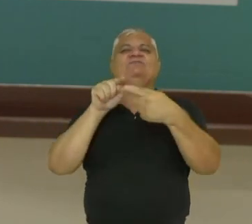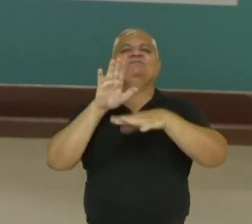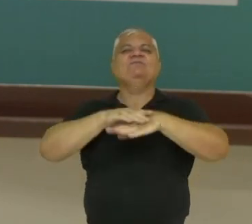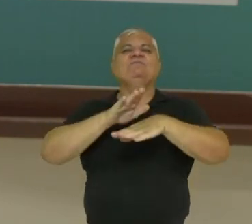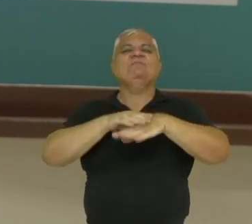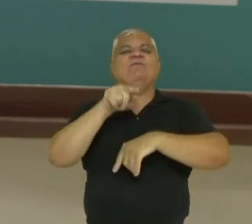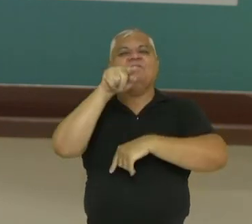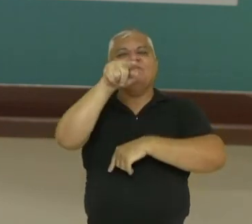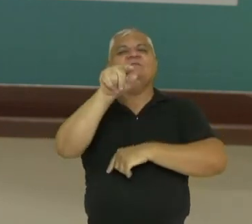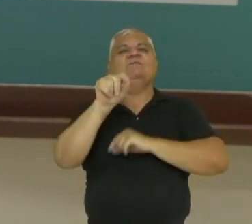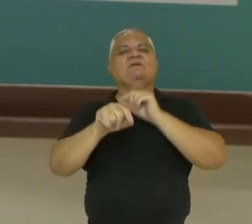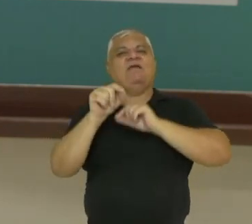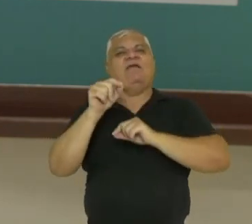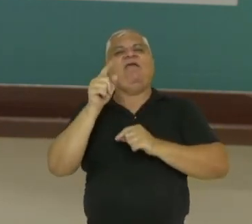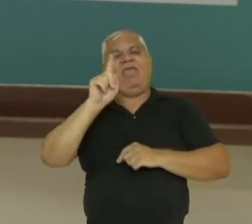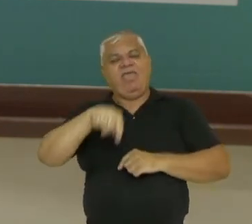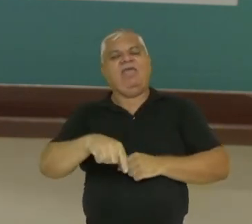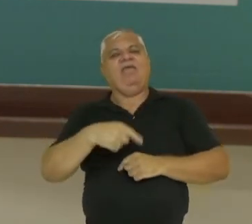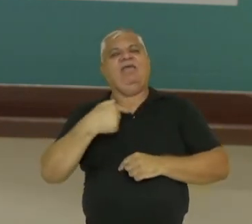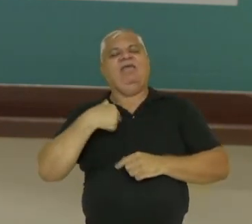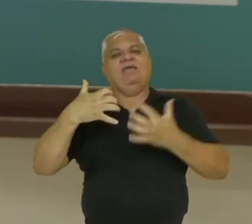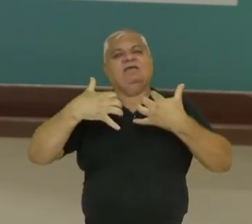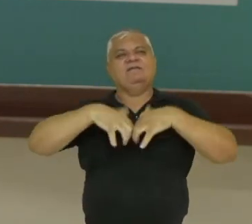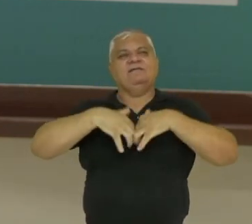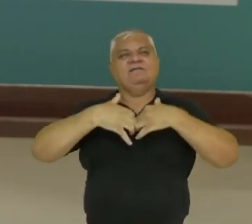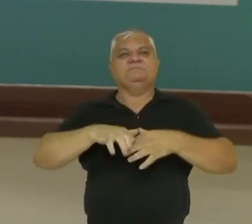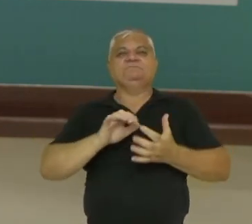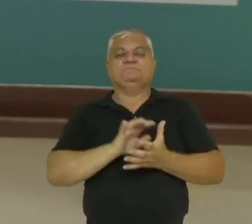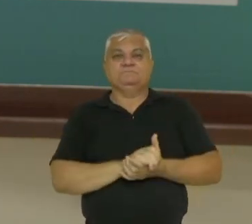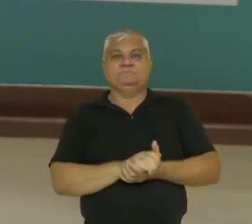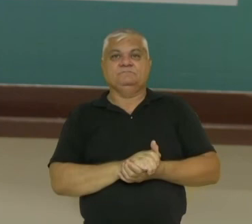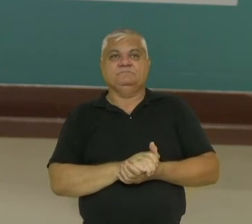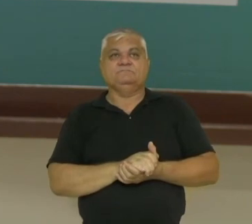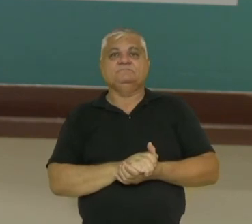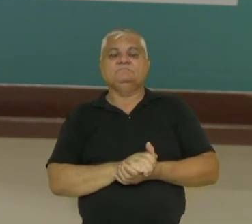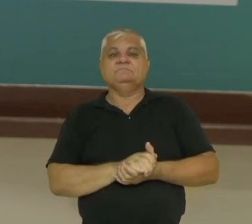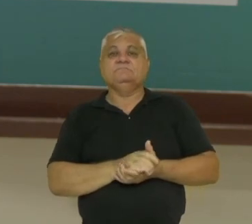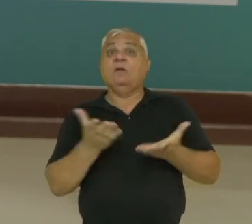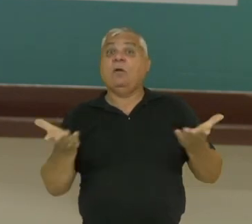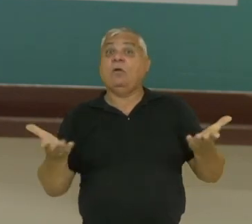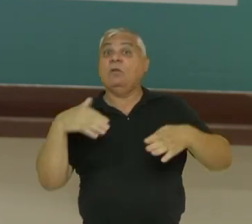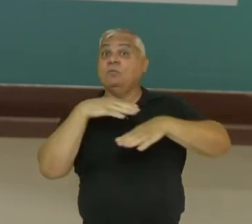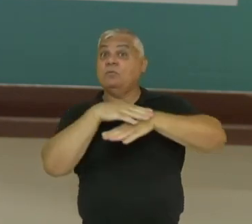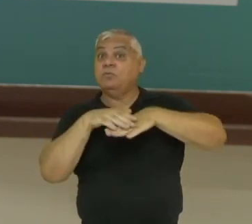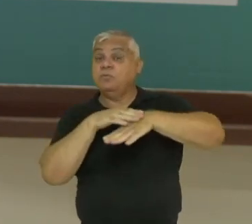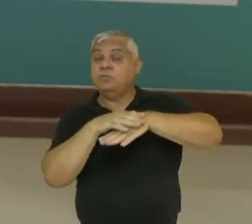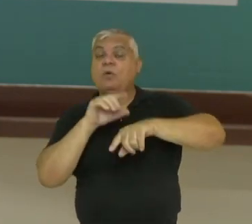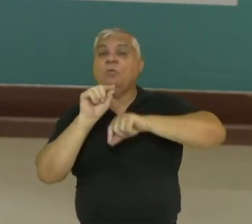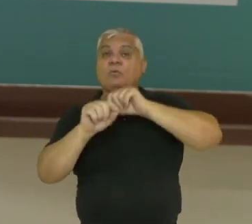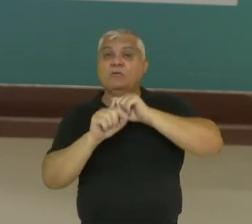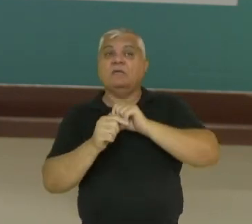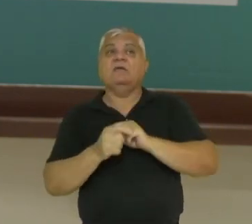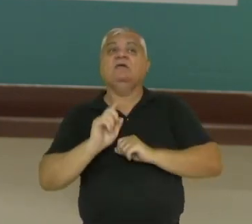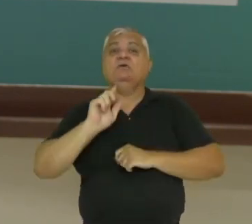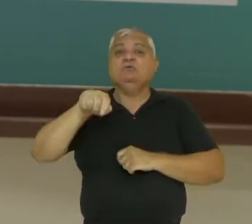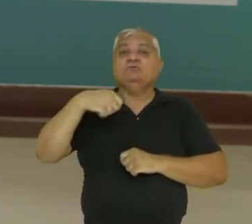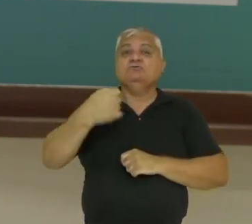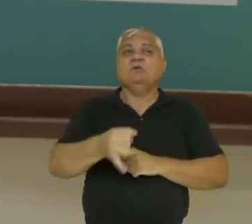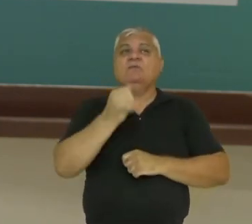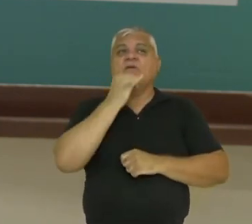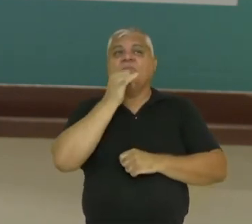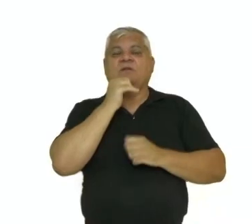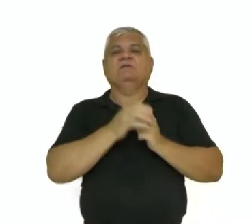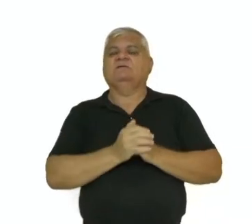colega. Vocês tiveram os mesmos problemas? As soluções sugeridas foram similares? Para fazer isso, eu